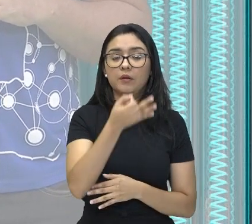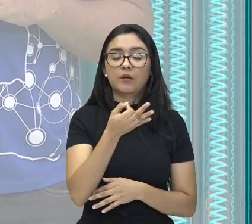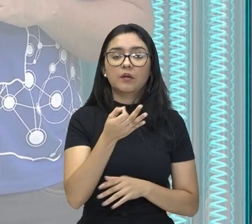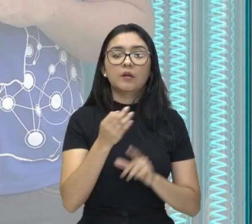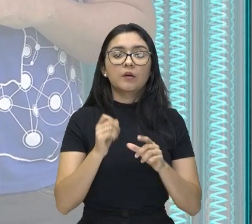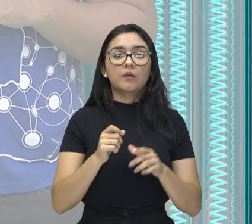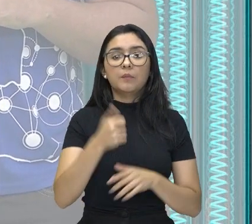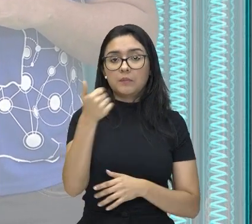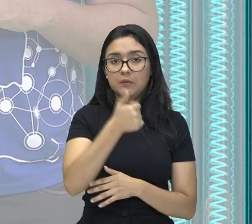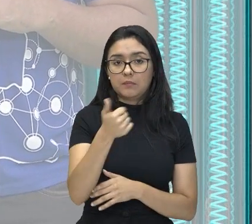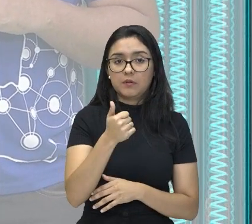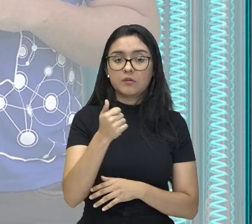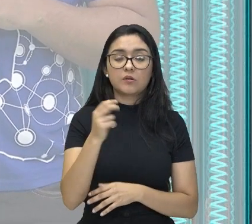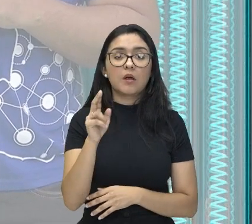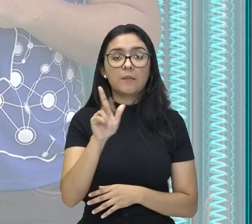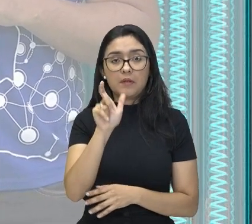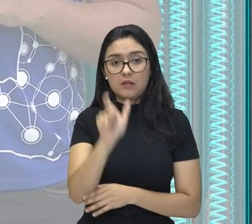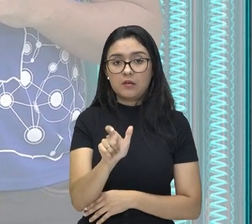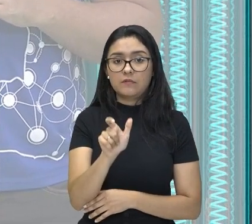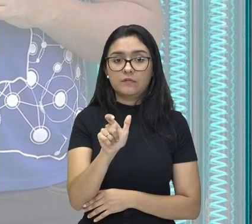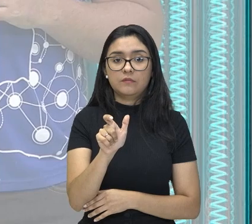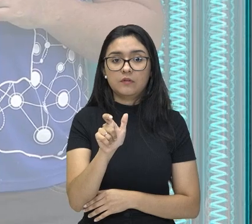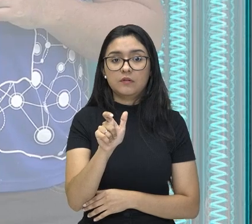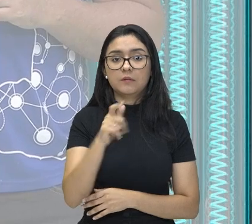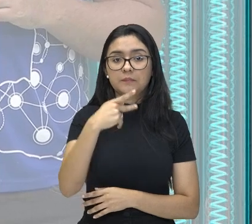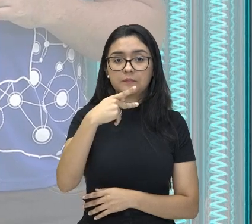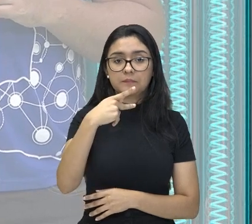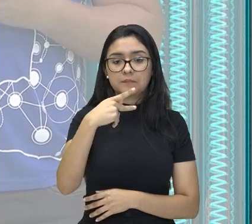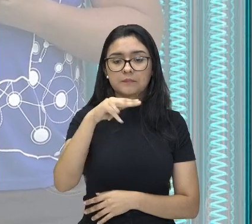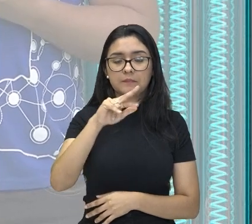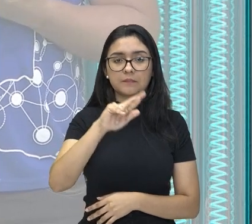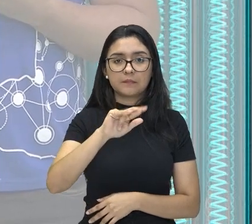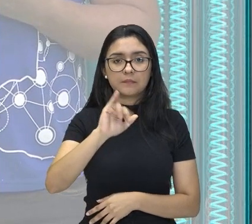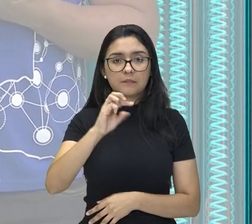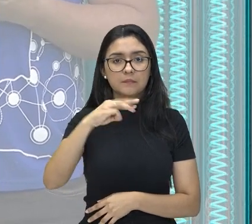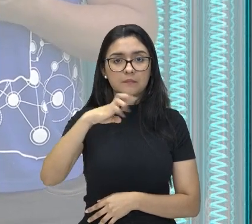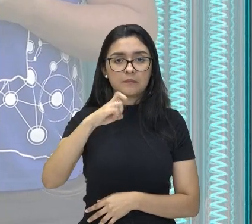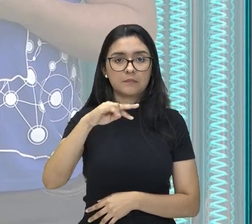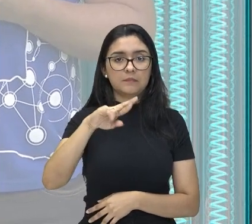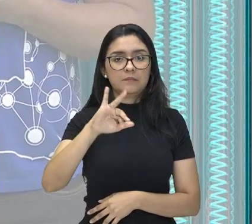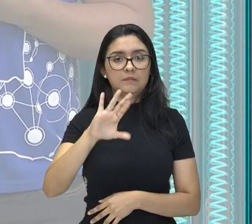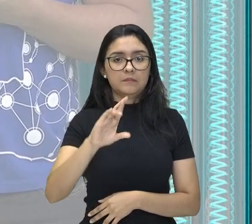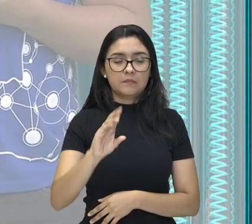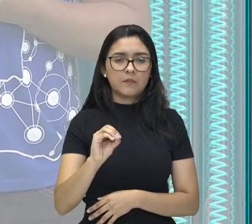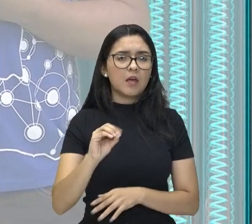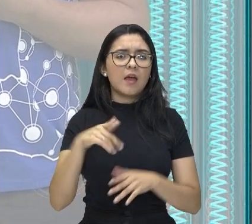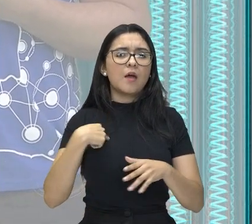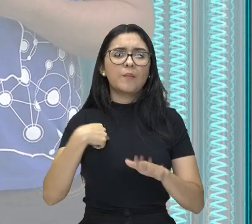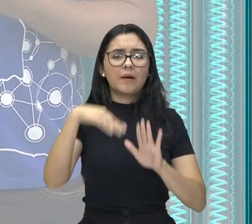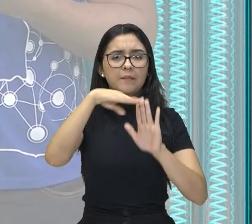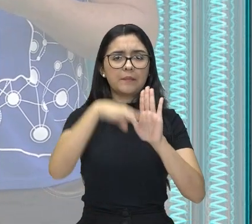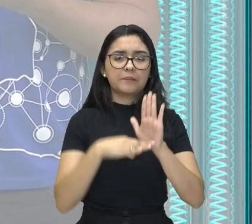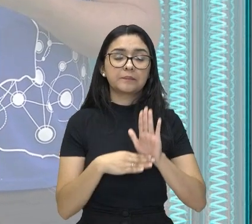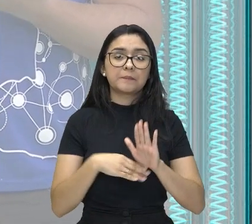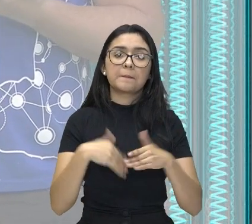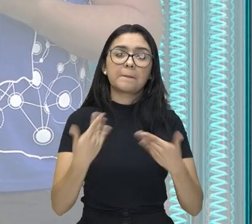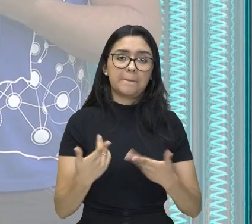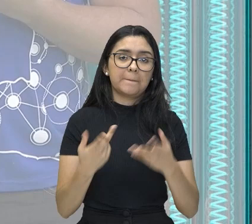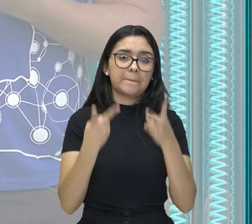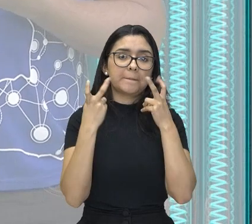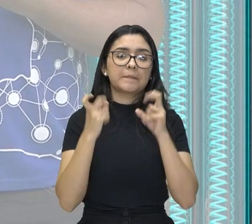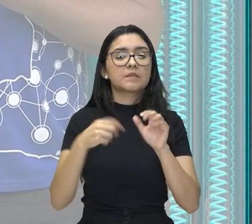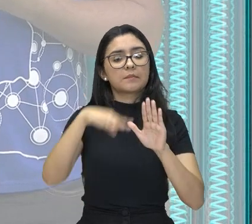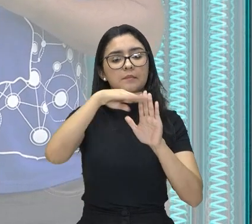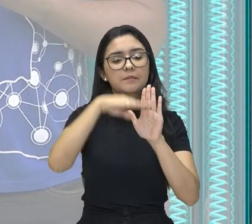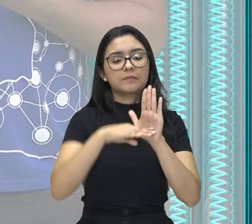palavra que ele utilizou para organizar foi exatamente primeiro, que estabelece aqui uma ordem. Então, perceba que ele fez uma